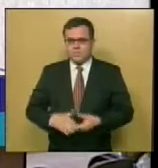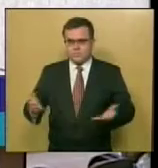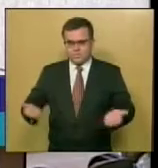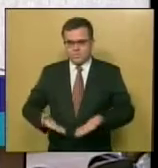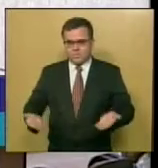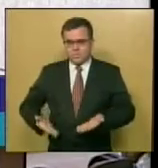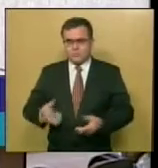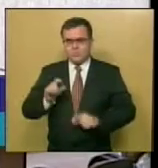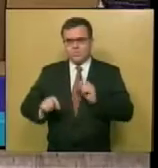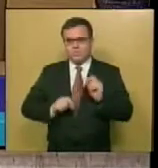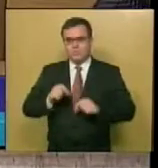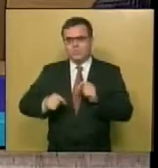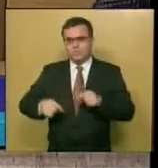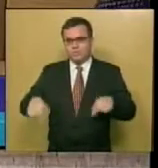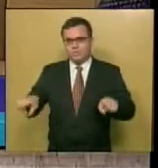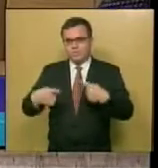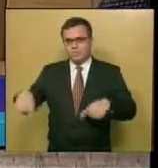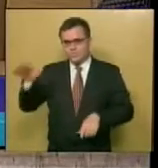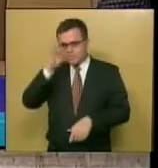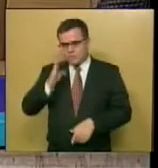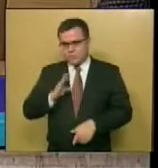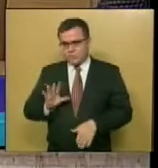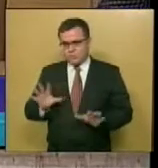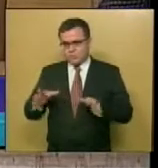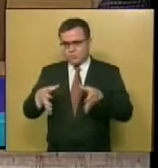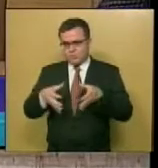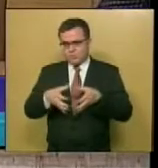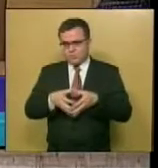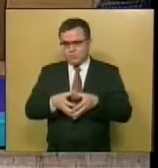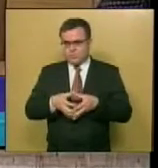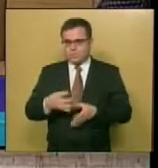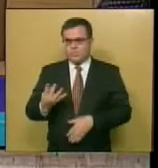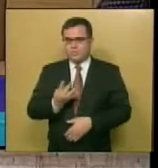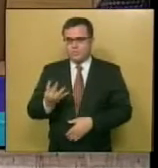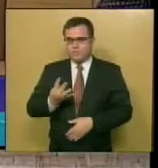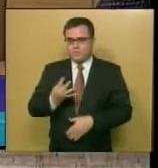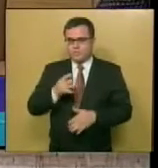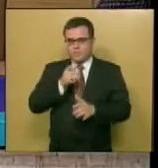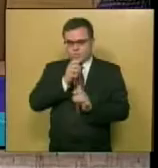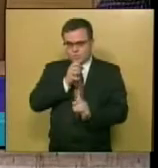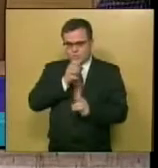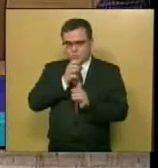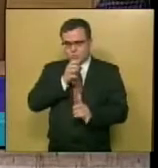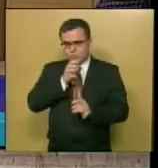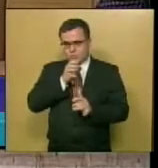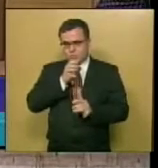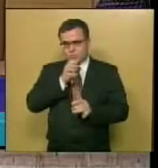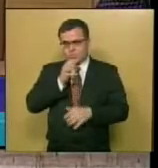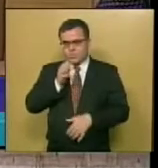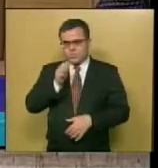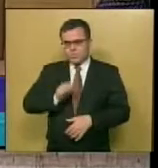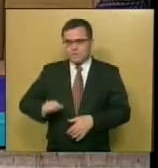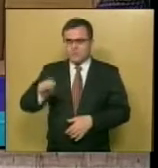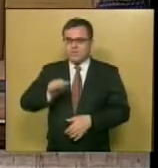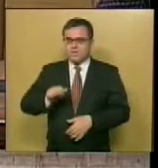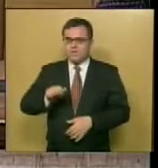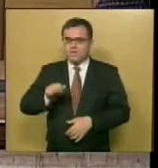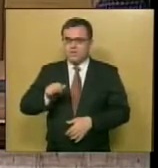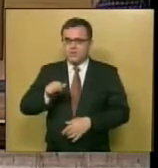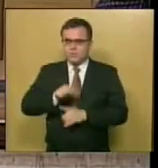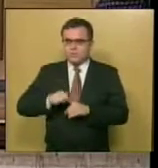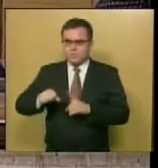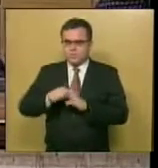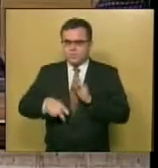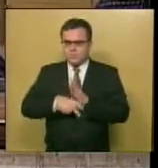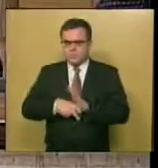Neste momento, ouviremos o hino nacional que será executado pelo quarteto de sax da Sociedade Filarmônica Nossa Senhora da Conceição de